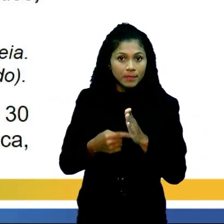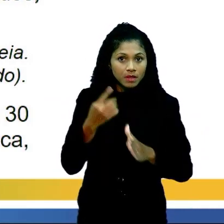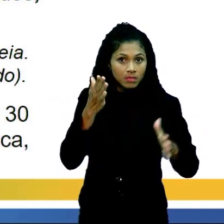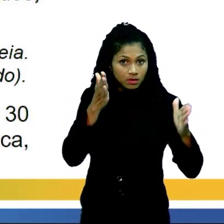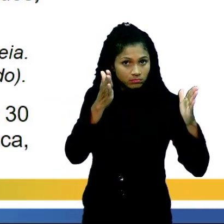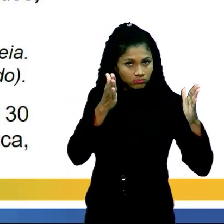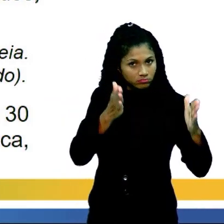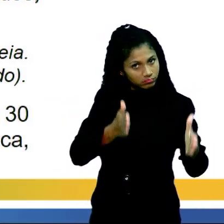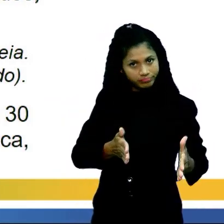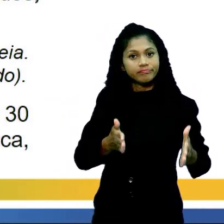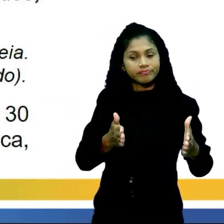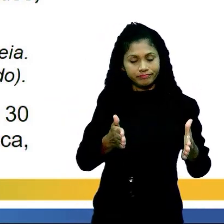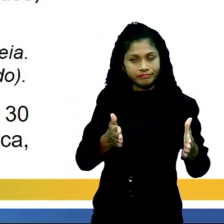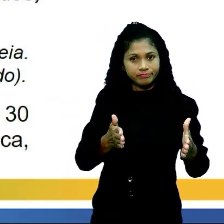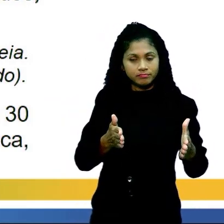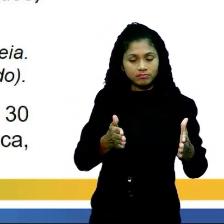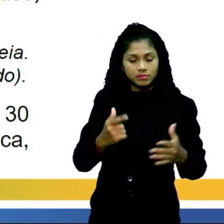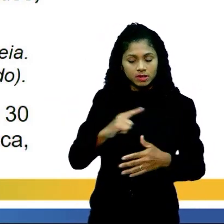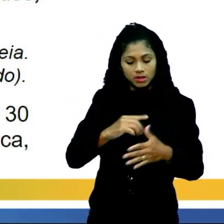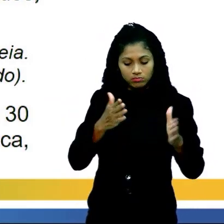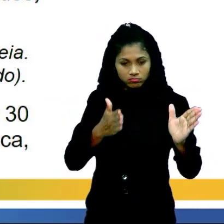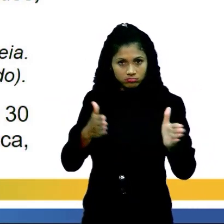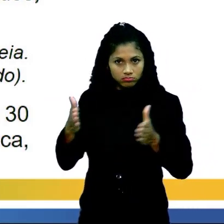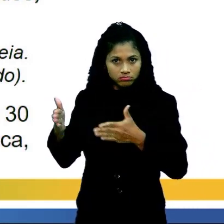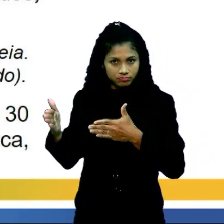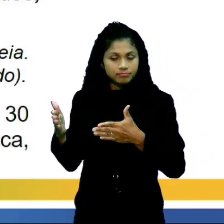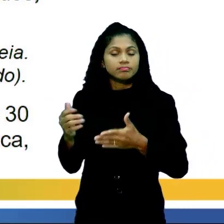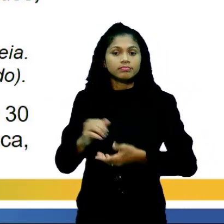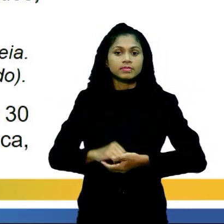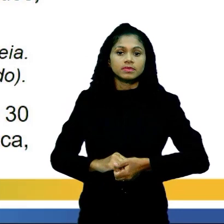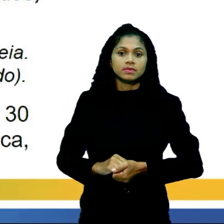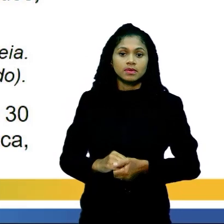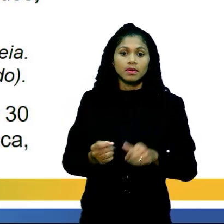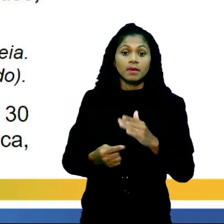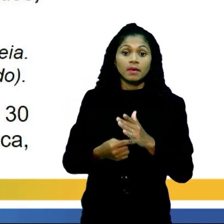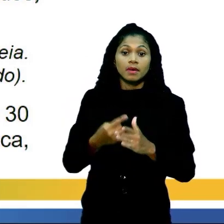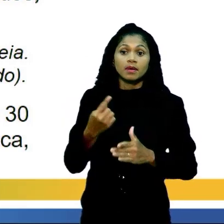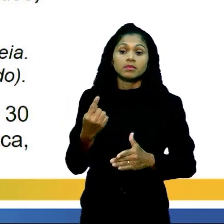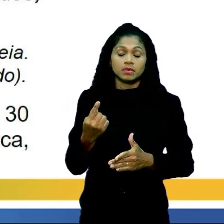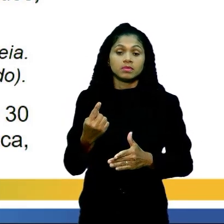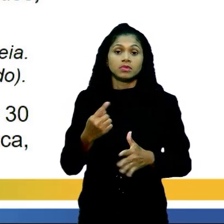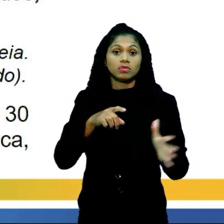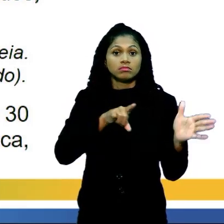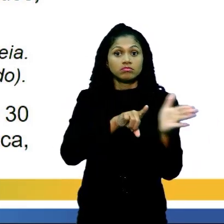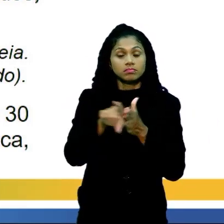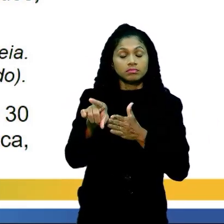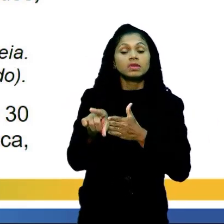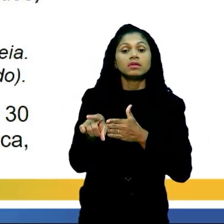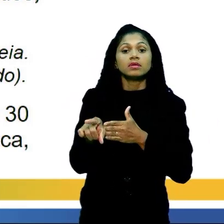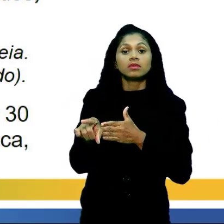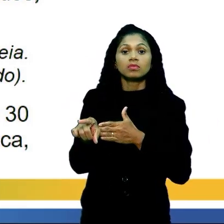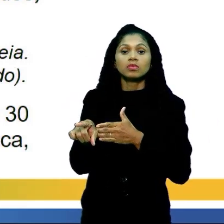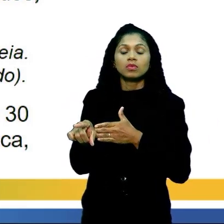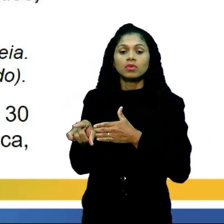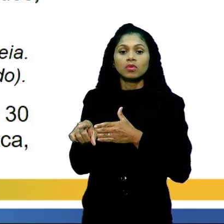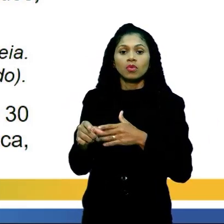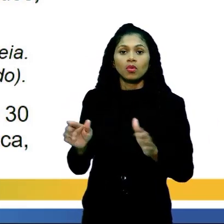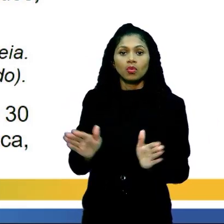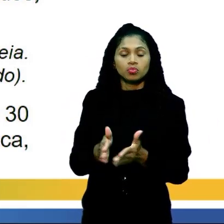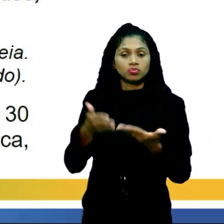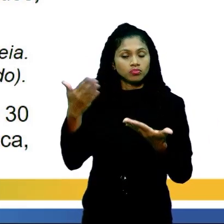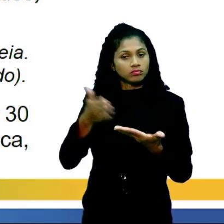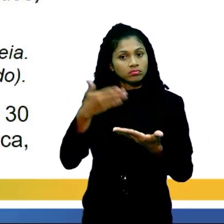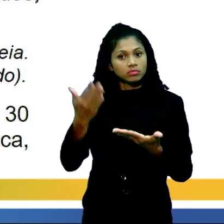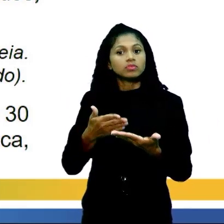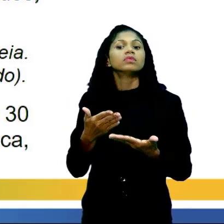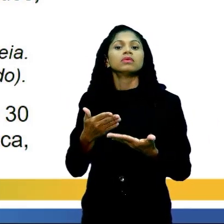tá? No primeiro momento, nós vamos pegar uma questão comentada do livro do primeiro ano, a